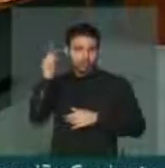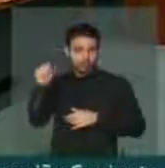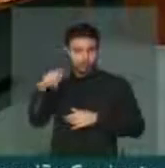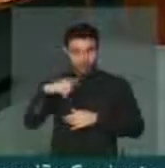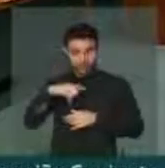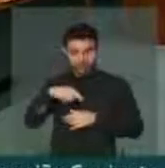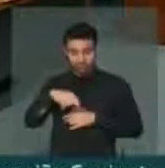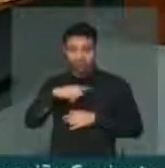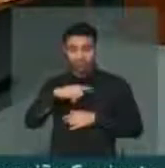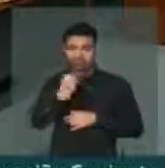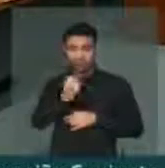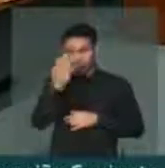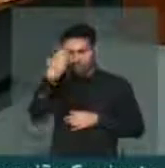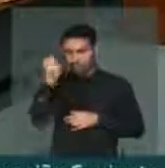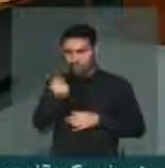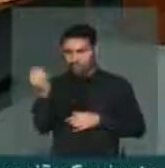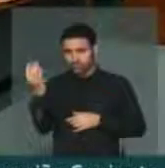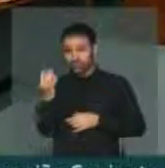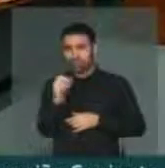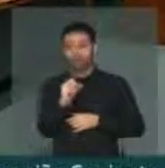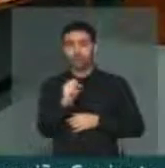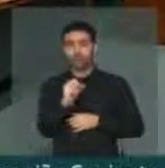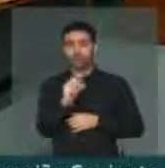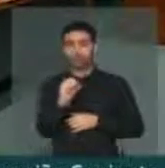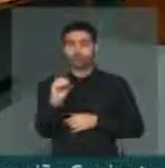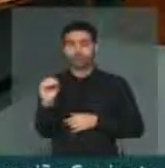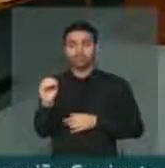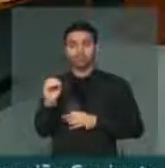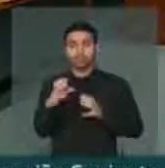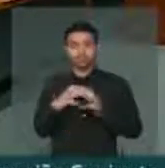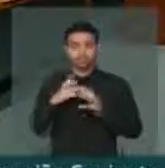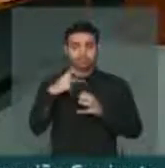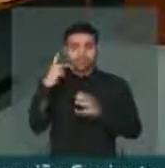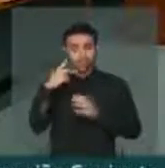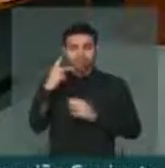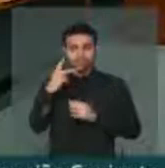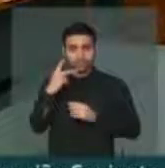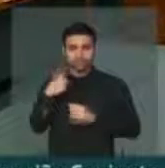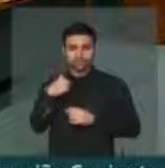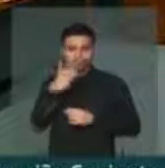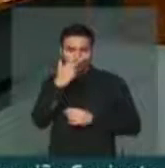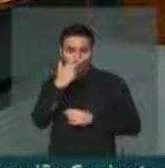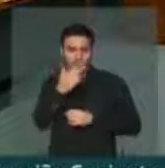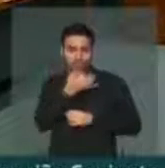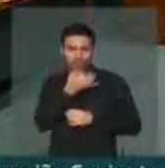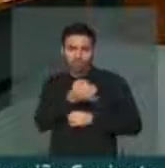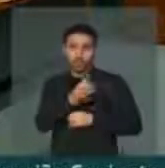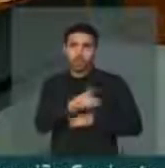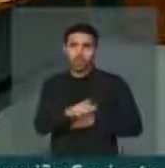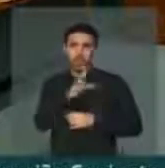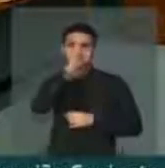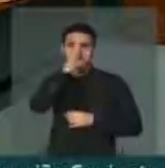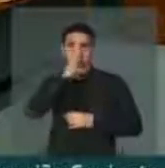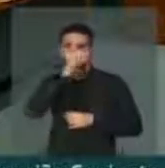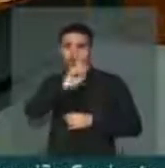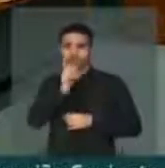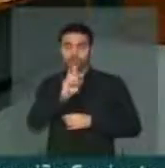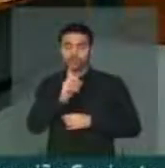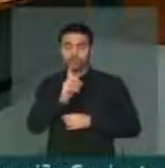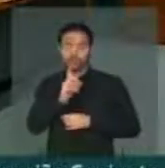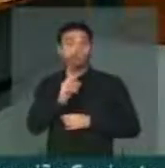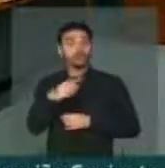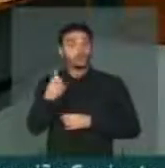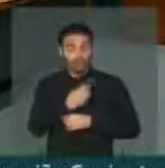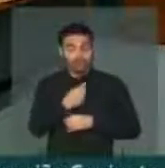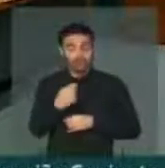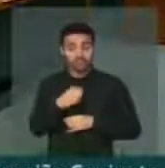800 partidos. Eu não vejo isso como excesso. O que nós temos que cuidar são de outros